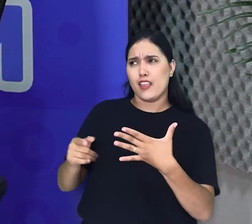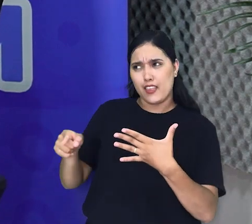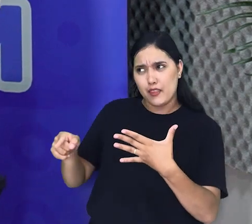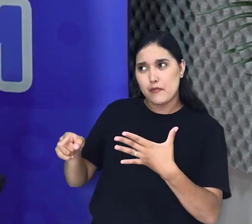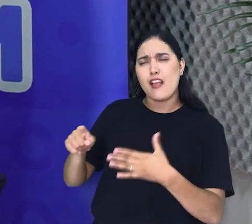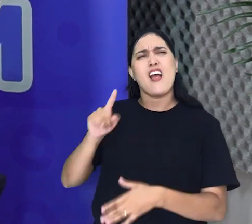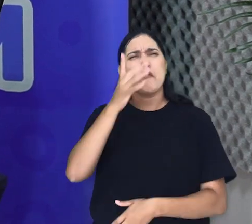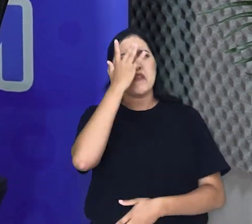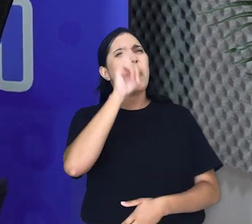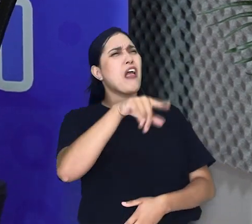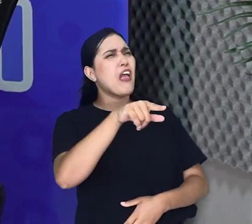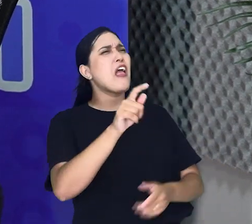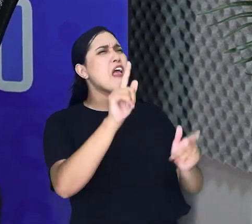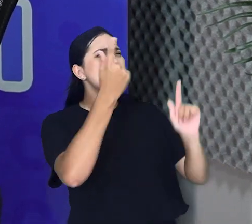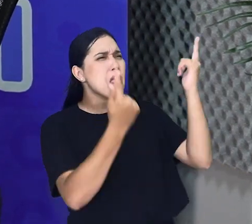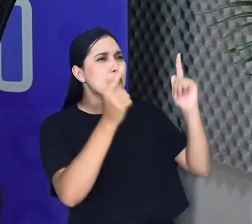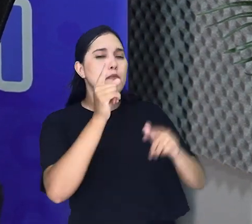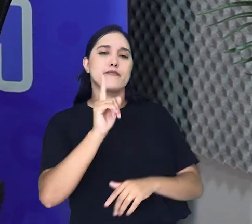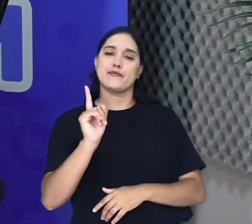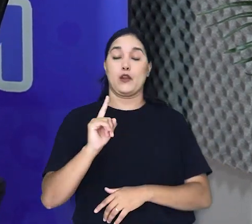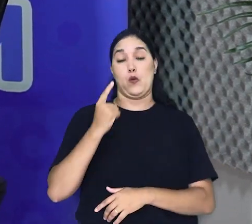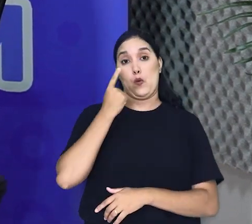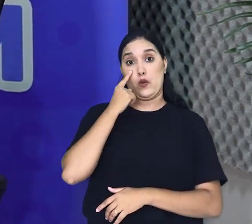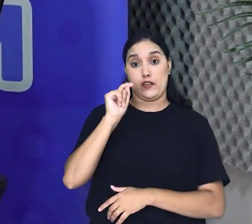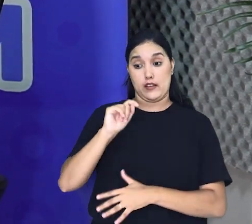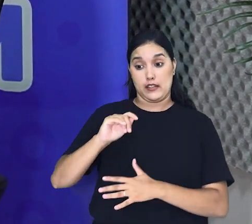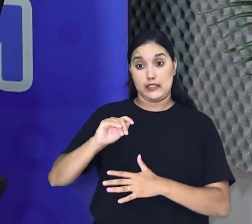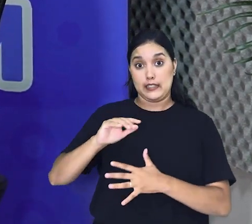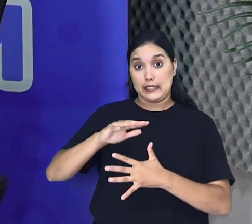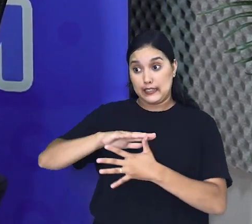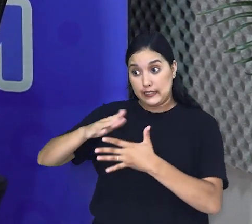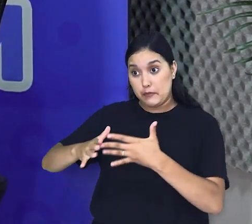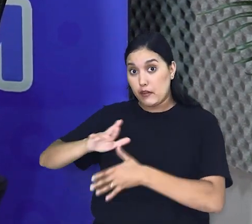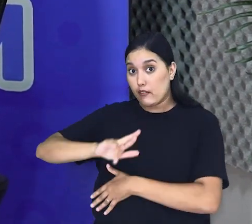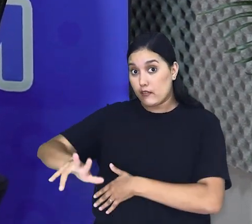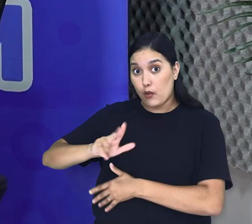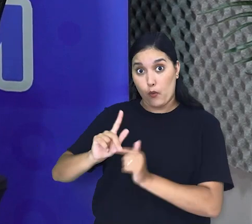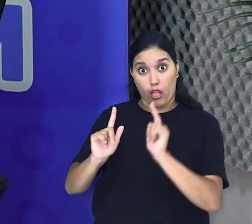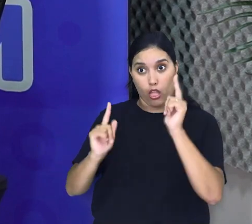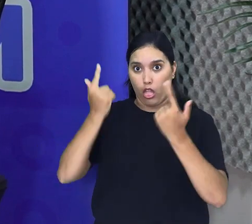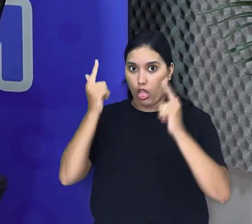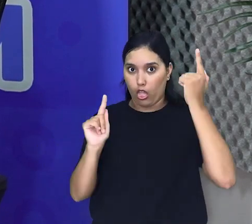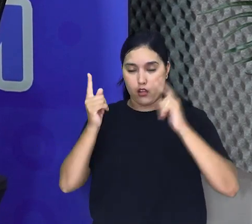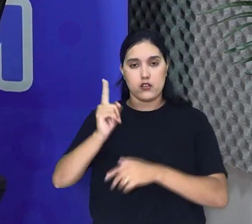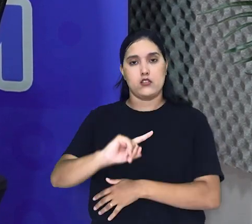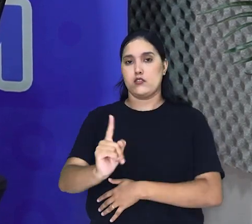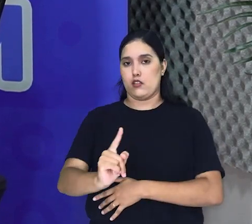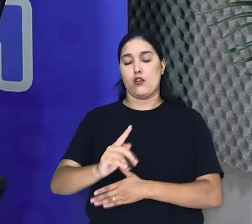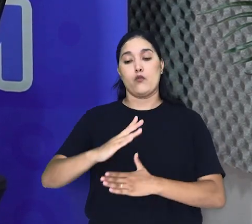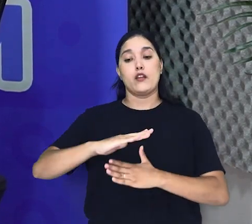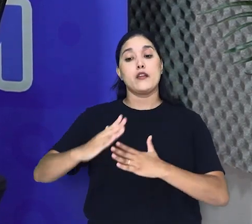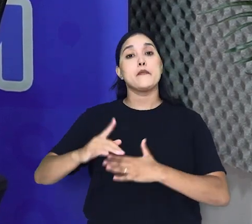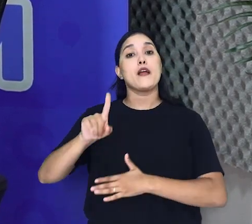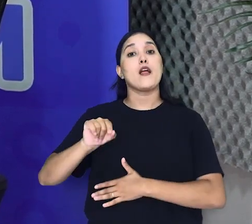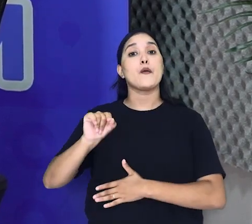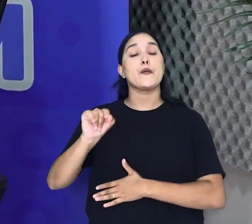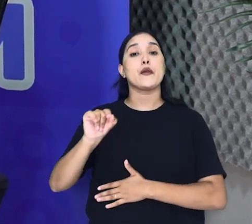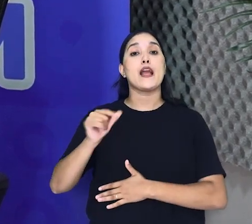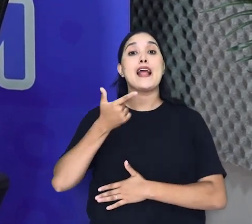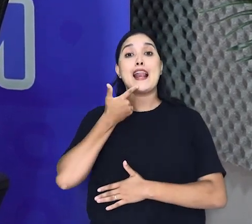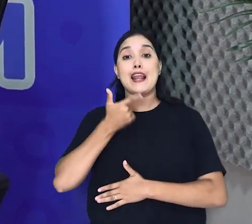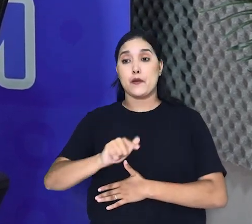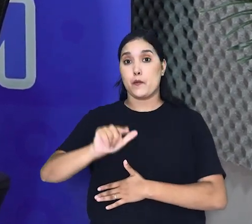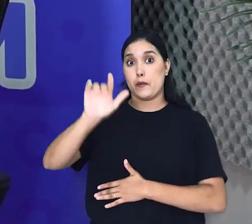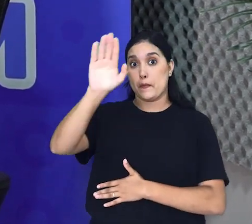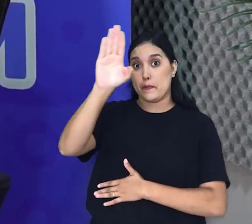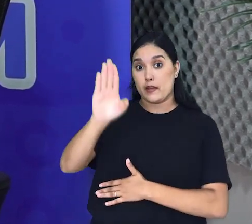ouvintes e telespectadores, o que é a Libra, né? O que é a Libra no seu sentido